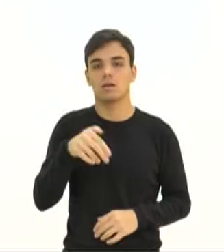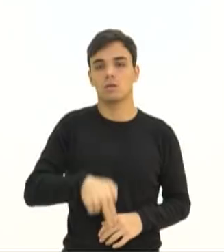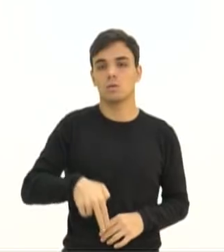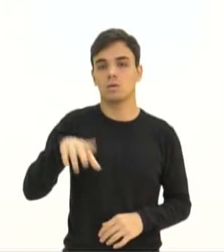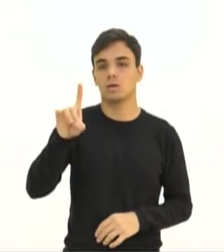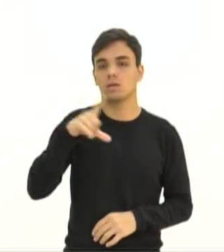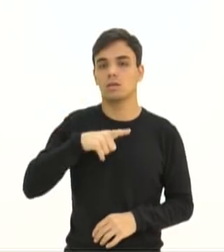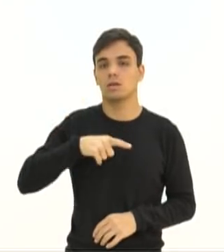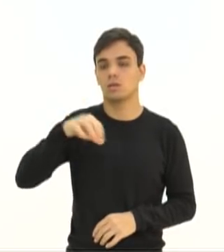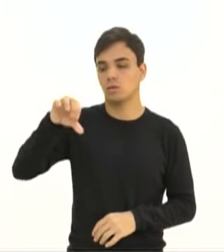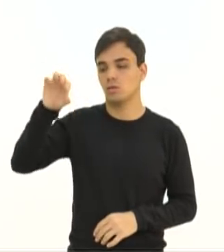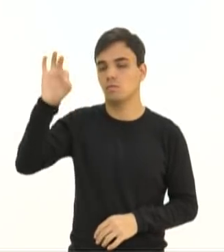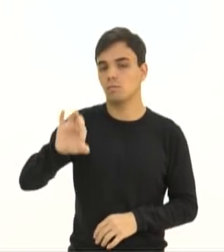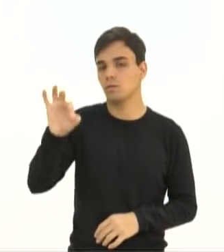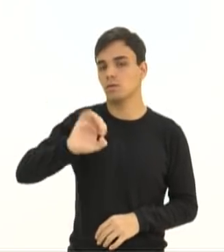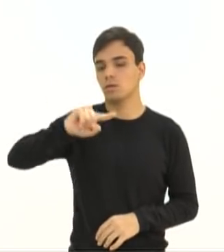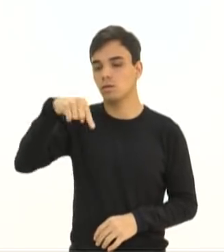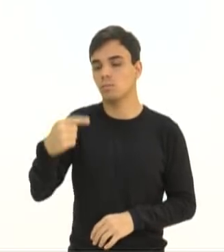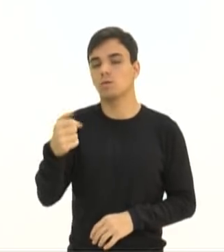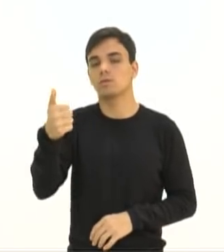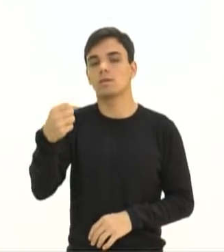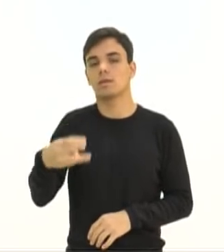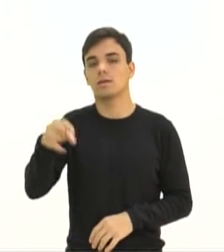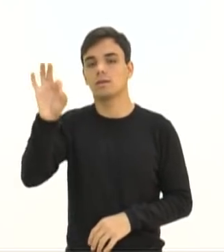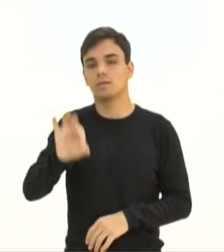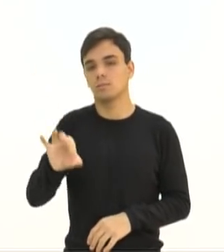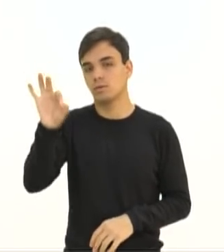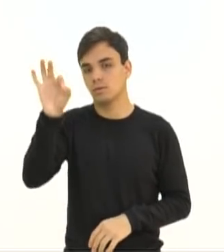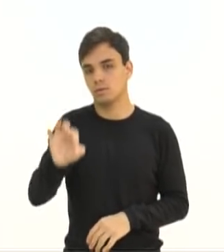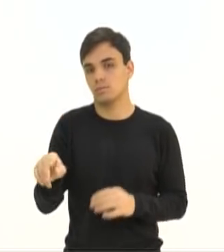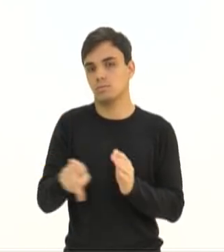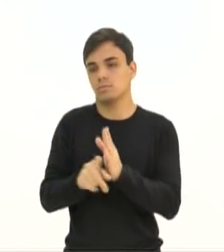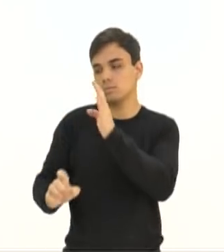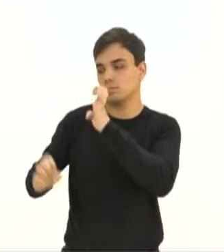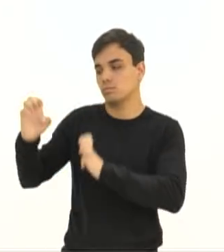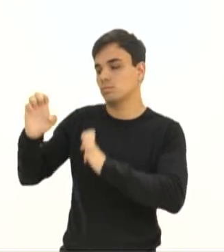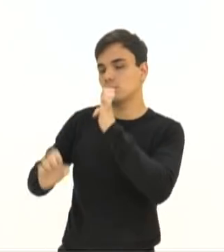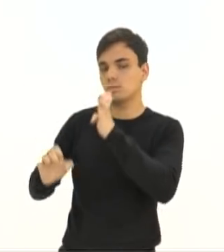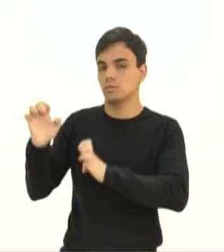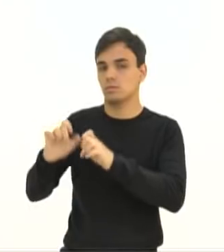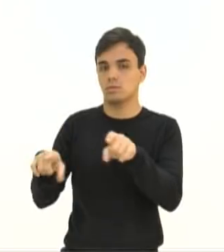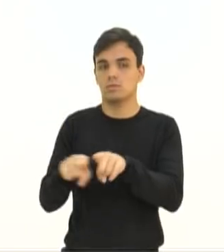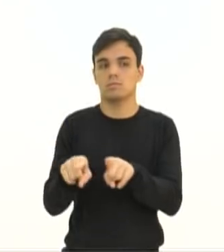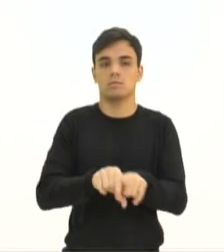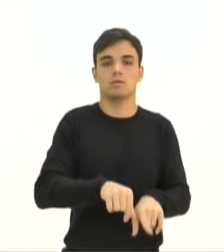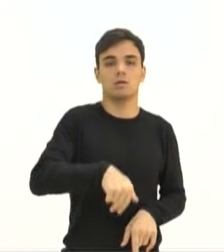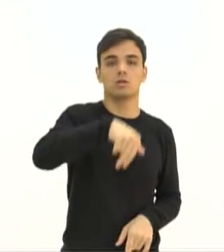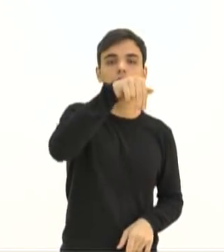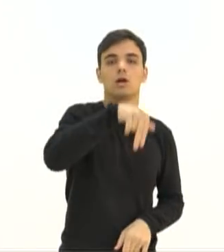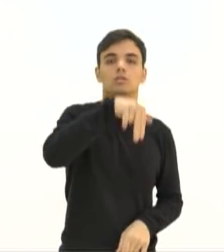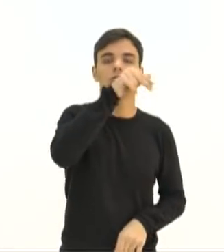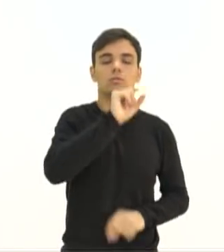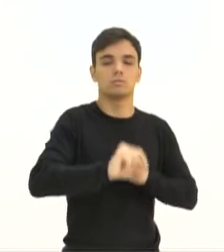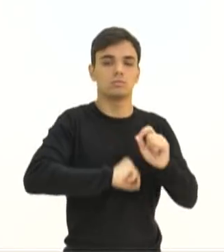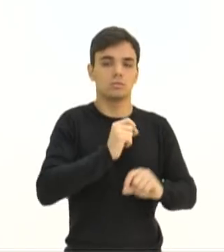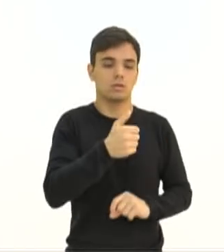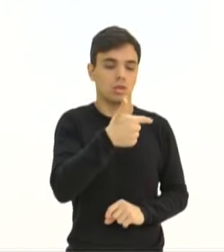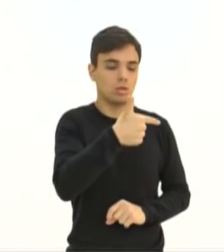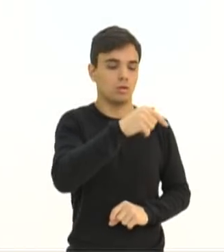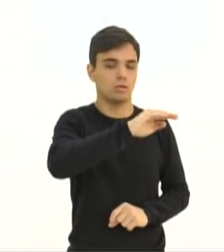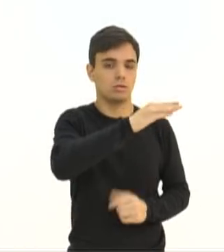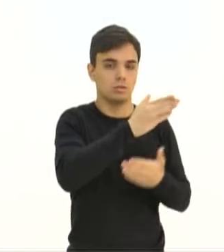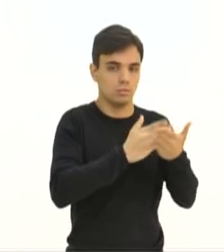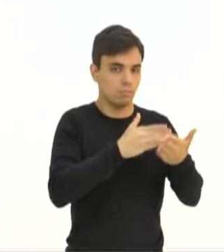9%, depois 13,5% das indústrias, né? E o Norte, 2,5%